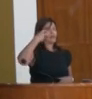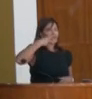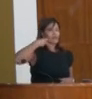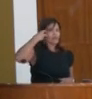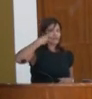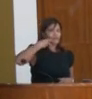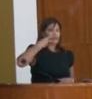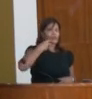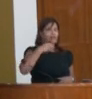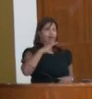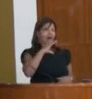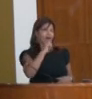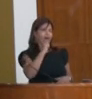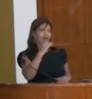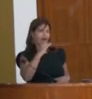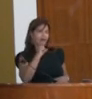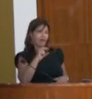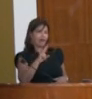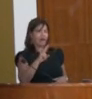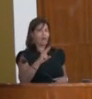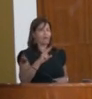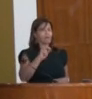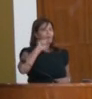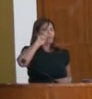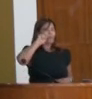Vereador Cacau da Padaria.